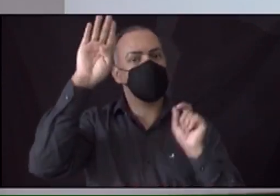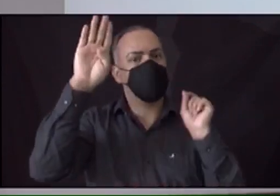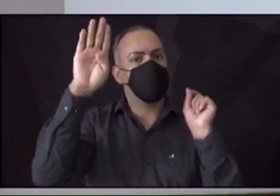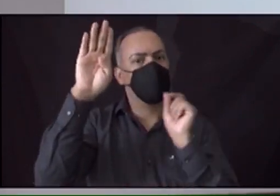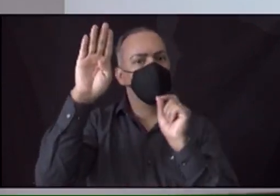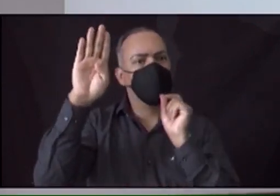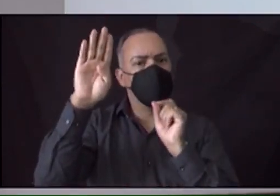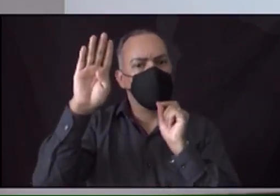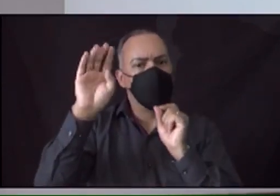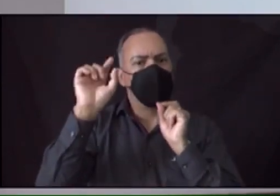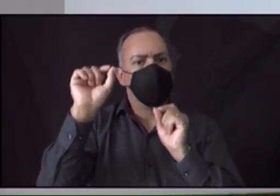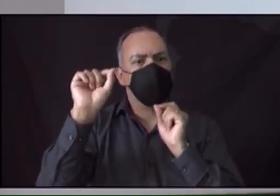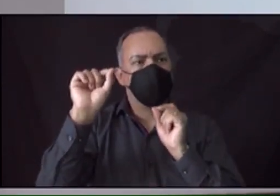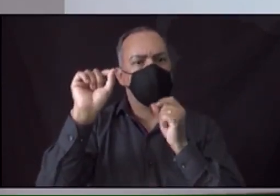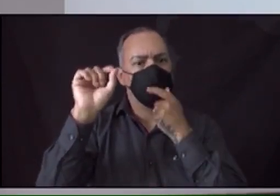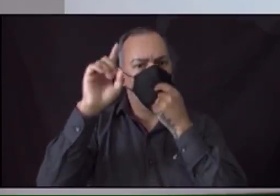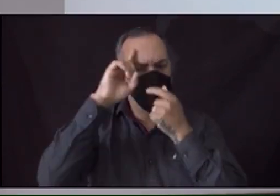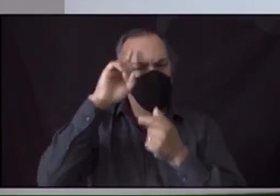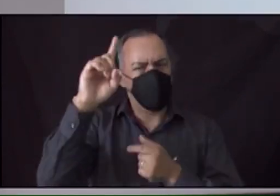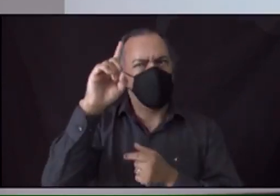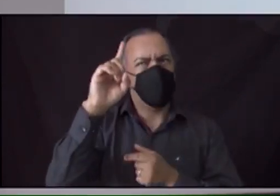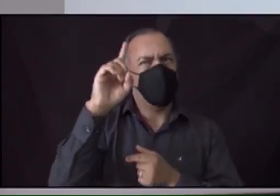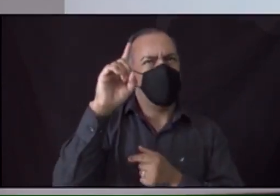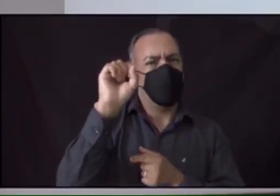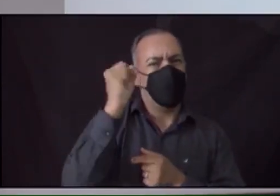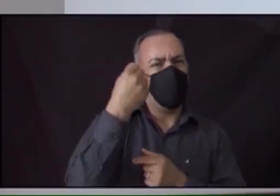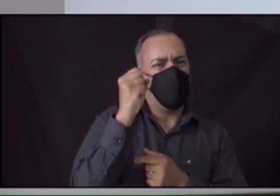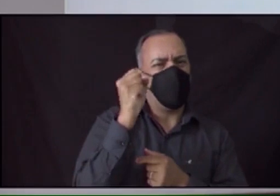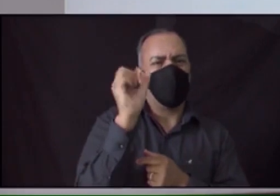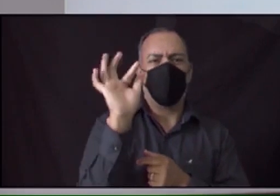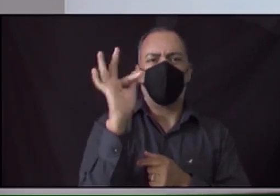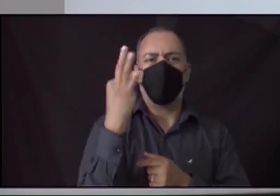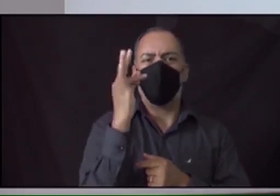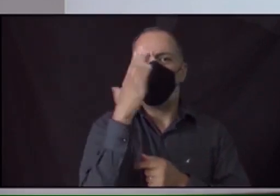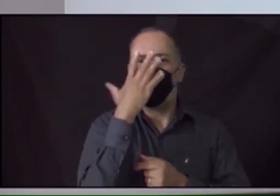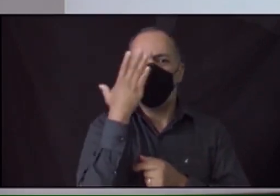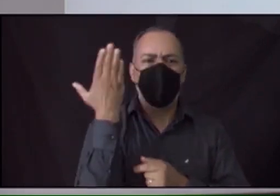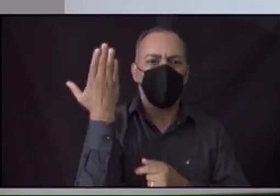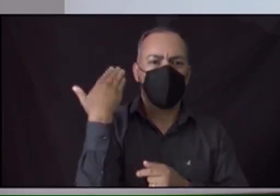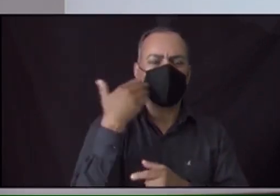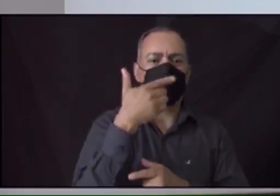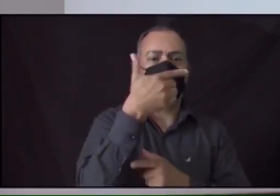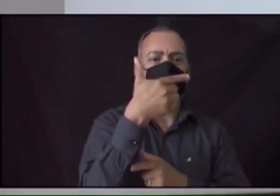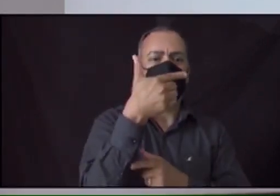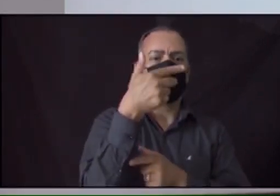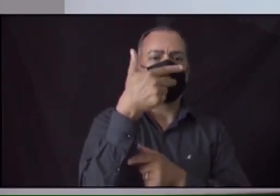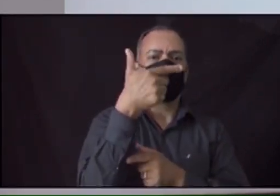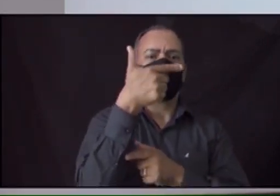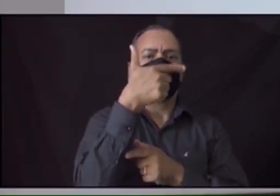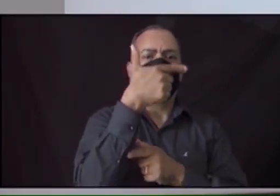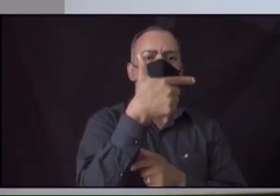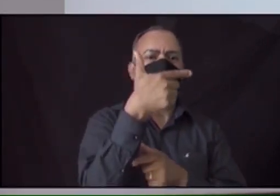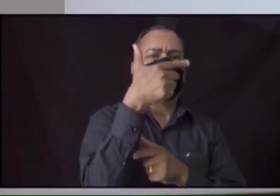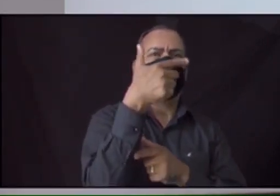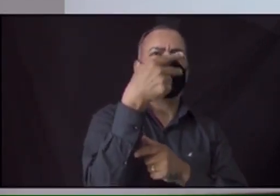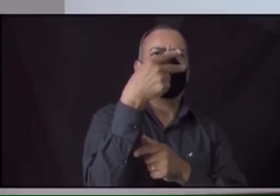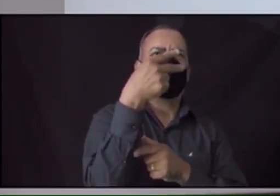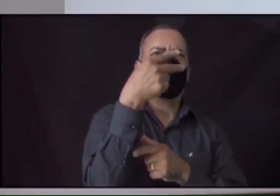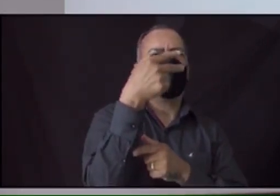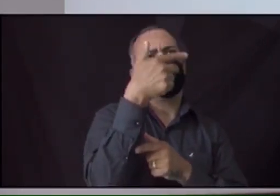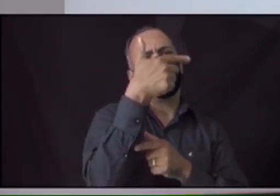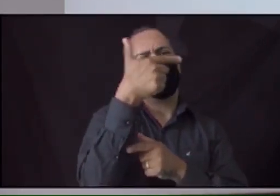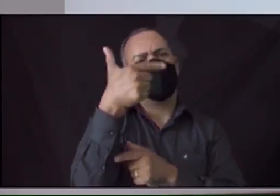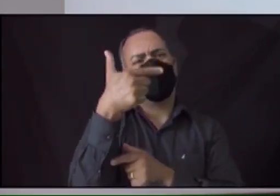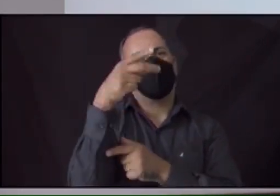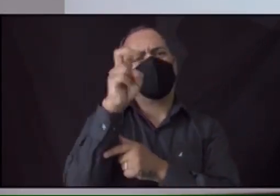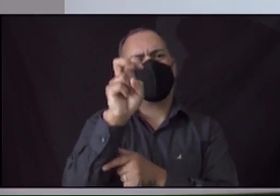principal consideração que nós fazemos é lá do dia 8 de fevereiro, quando nós tivemos 225 casos confirmados. Foi aí que as